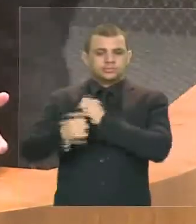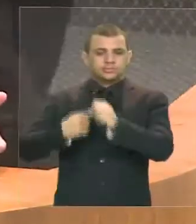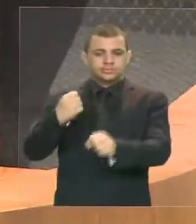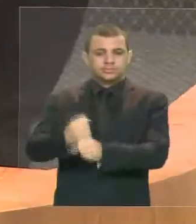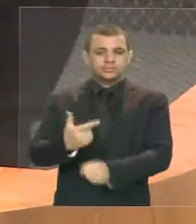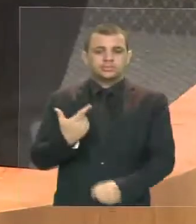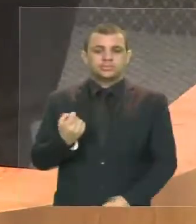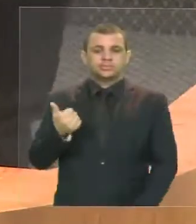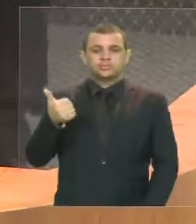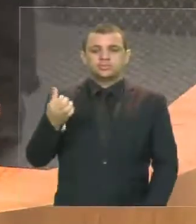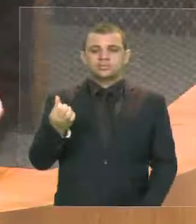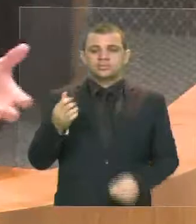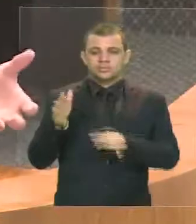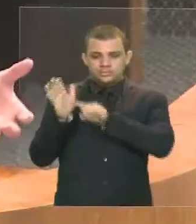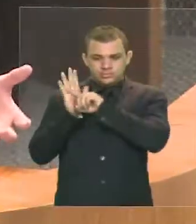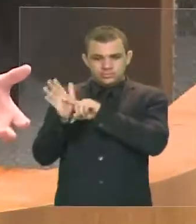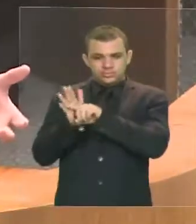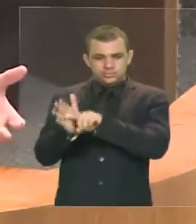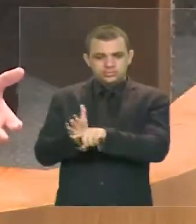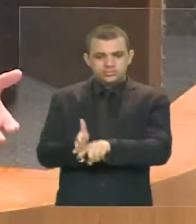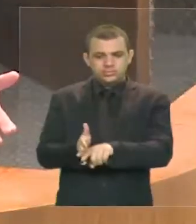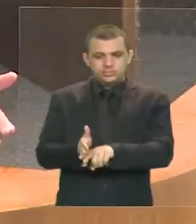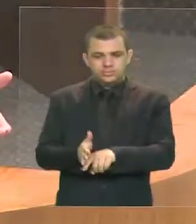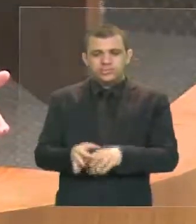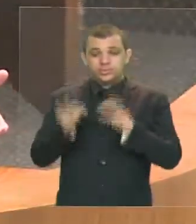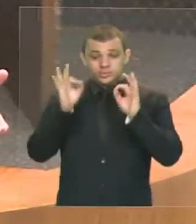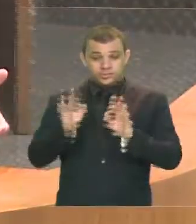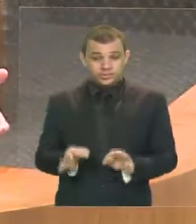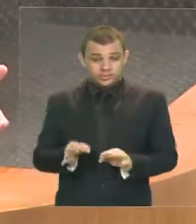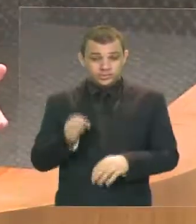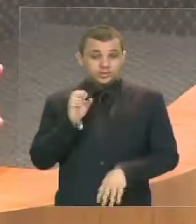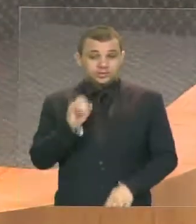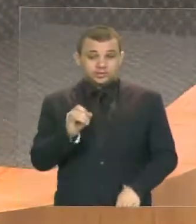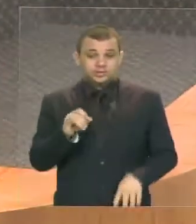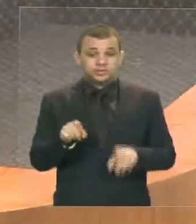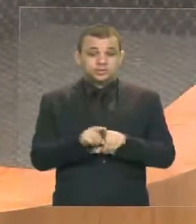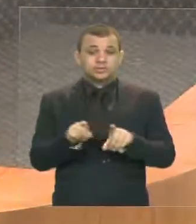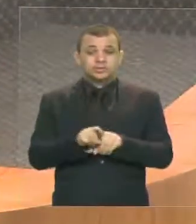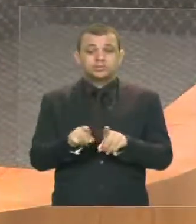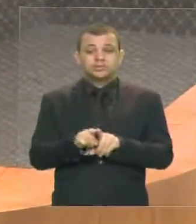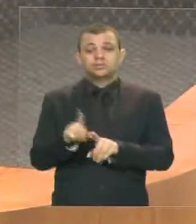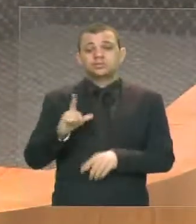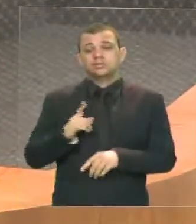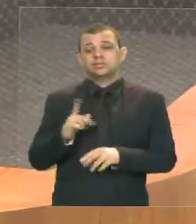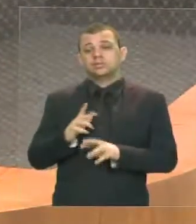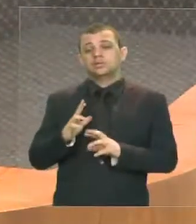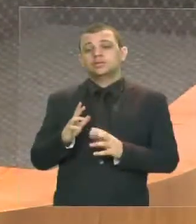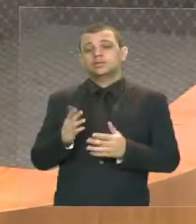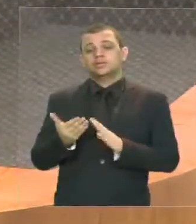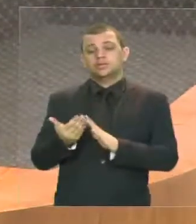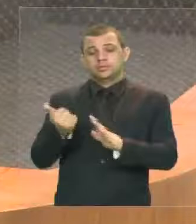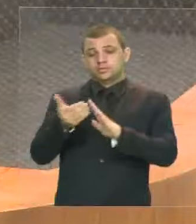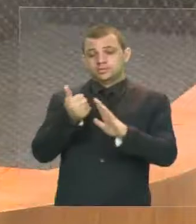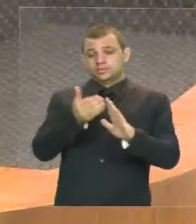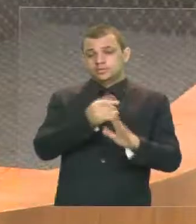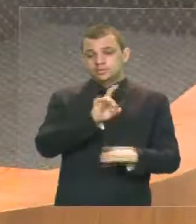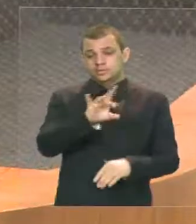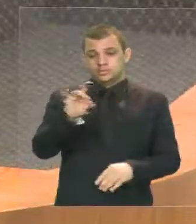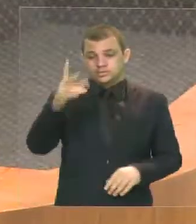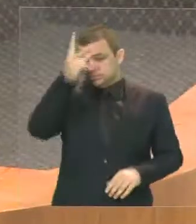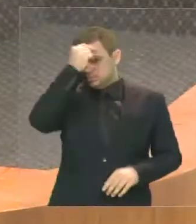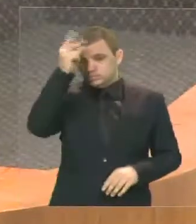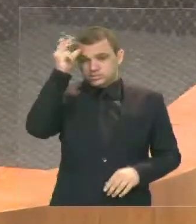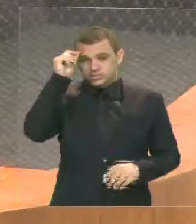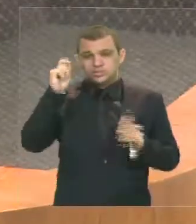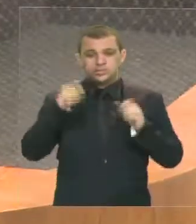mais justo, e se realmente tiver a diferença que tiver tirado dos municípios, que se parcele esse